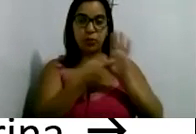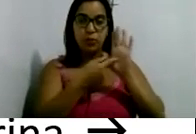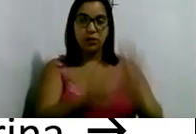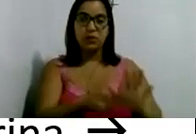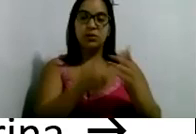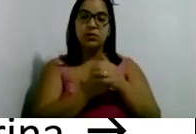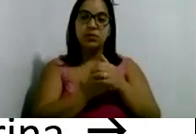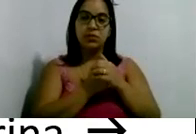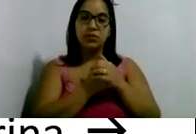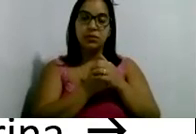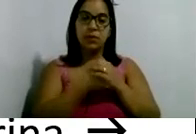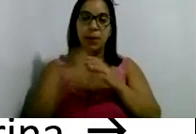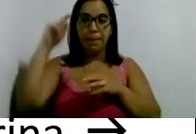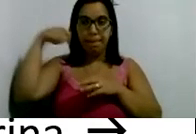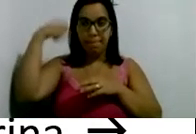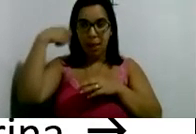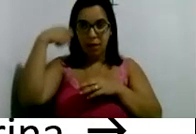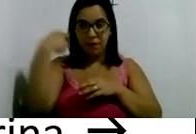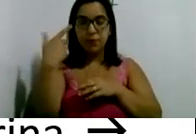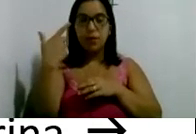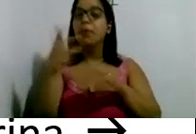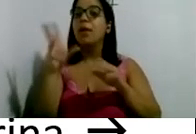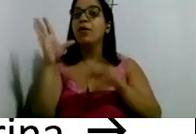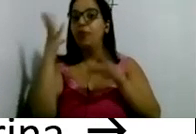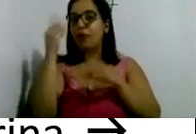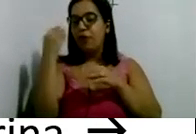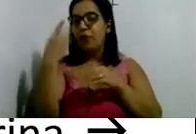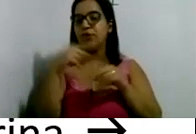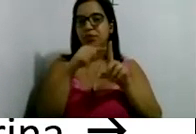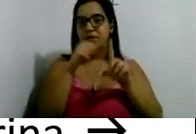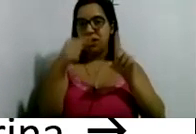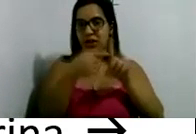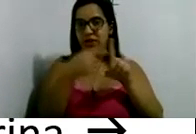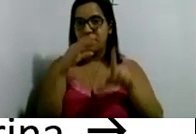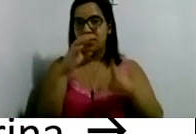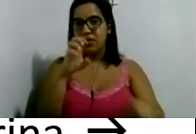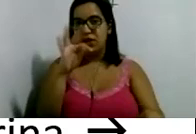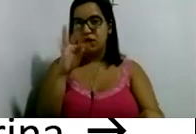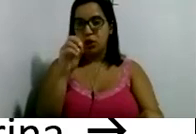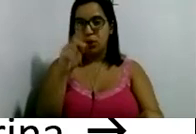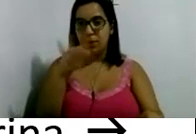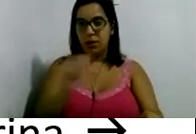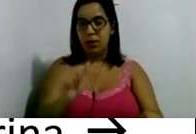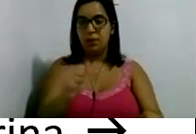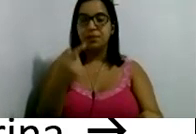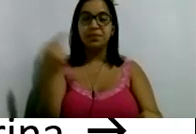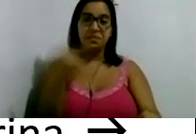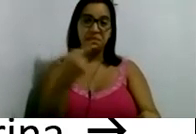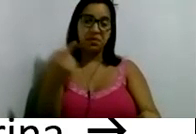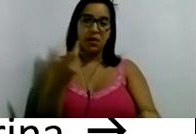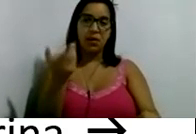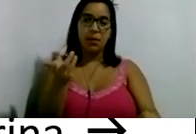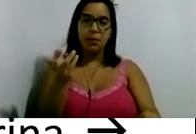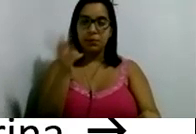uma imagem de um ultrassom mostrando uma gravidez ectópica tubária. E nesse caso aqui foi um